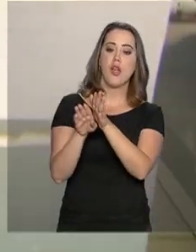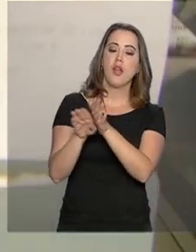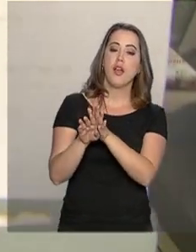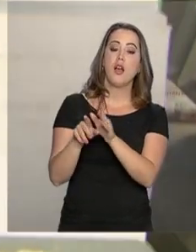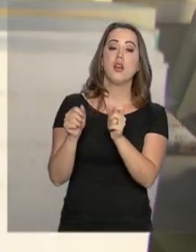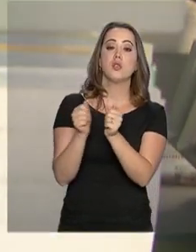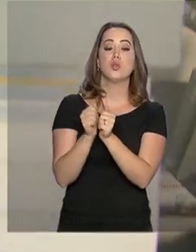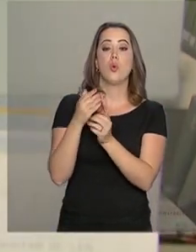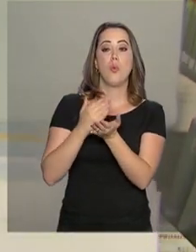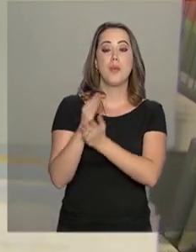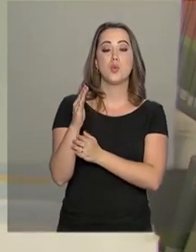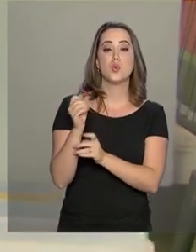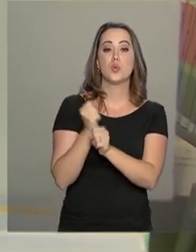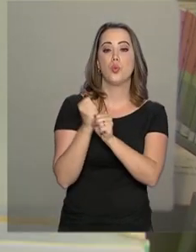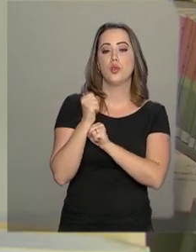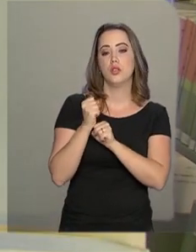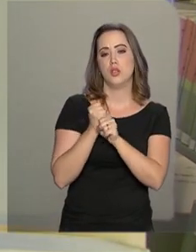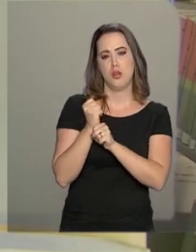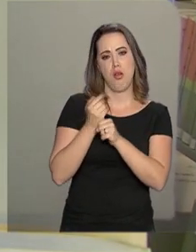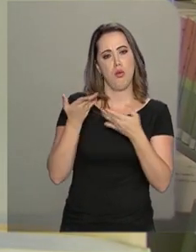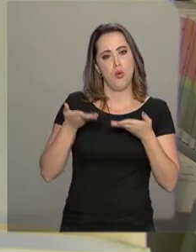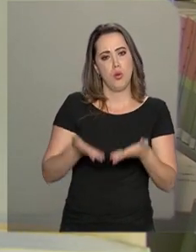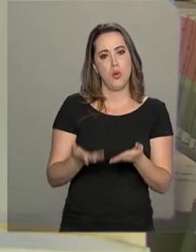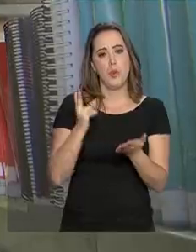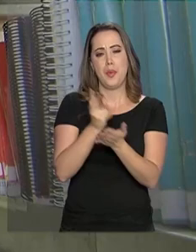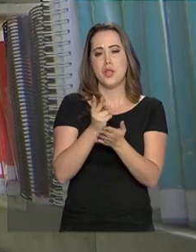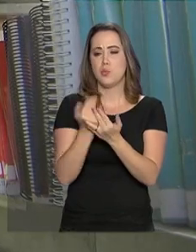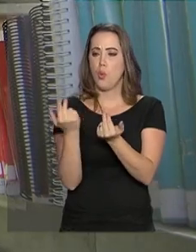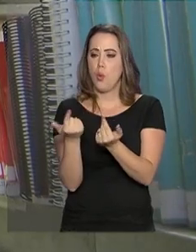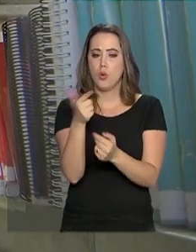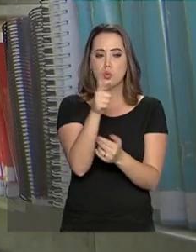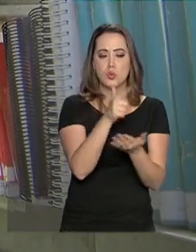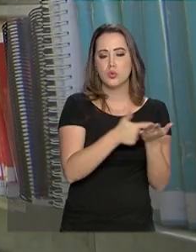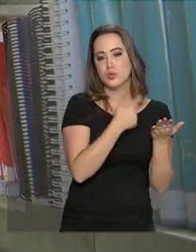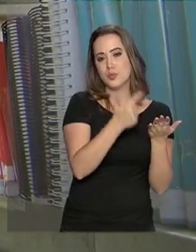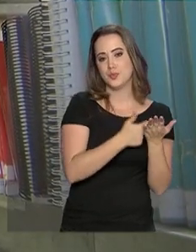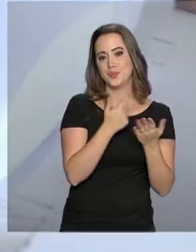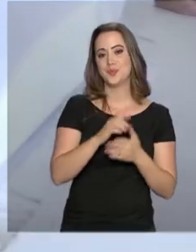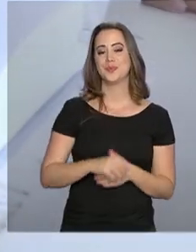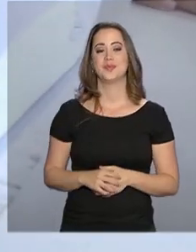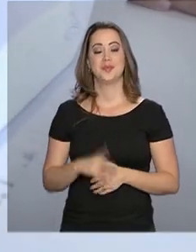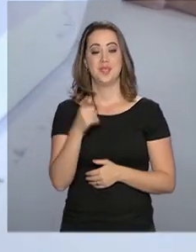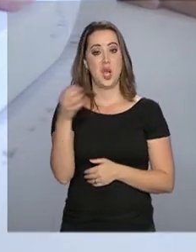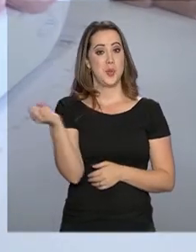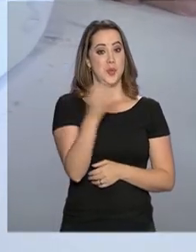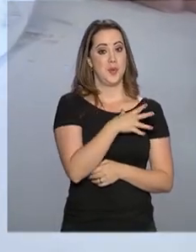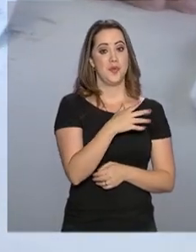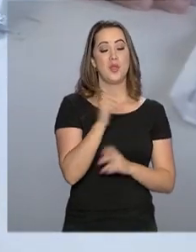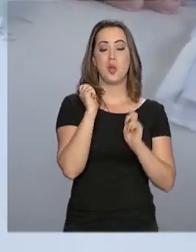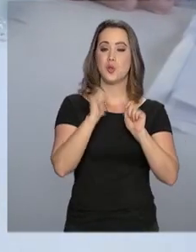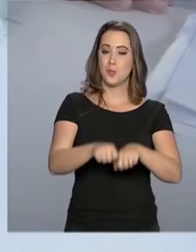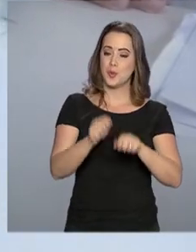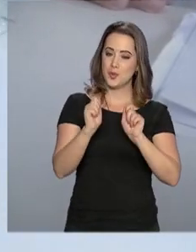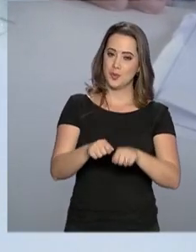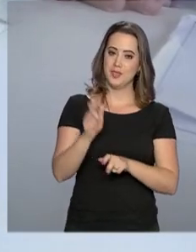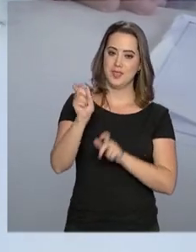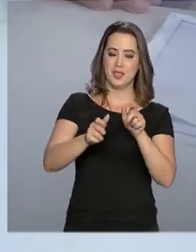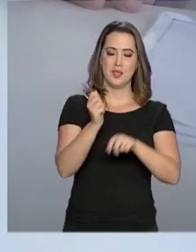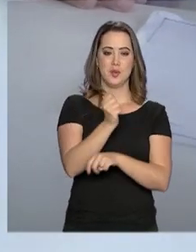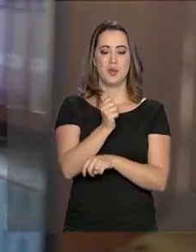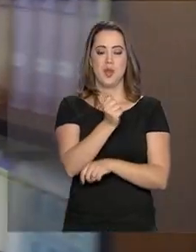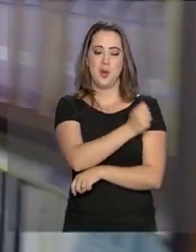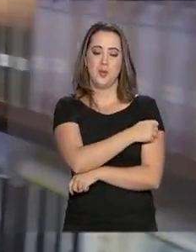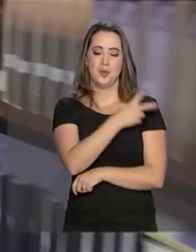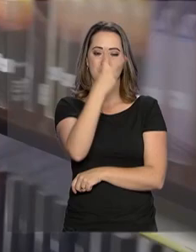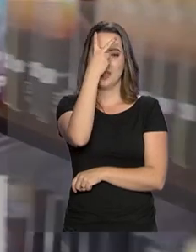no início do ano letivo, com o mesmo conteúdo dos demais livros didáticos. A novidade vai permitir que os alunos